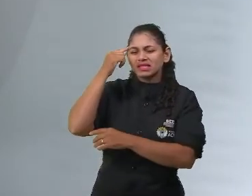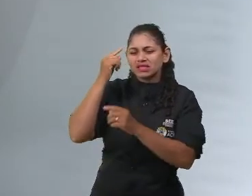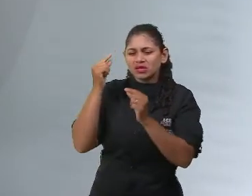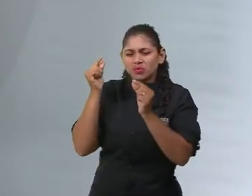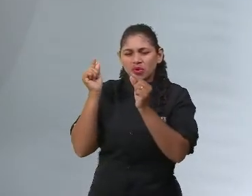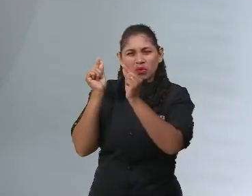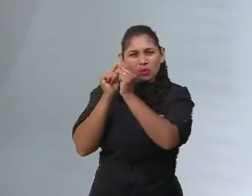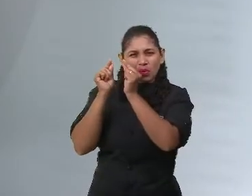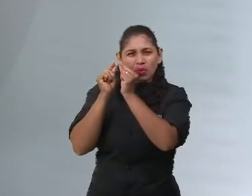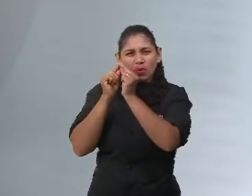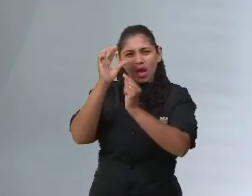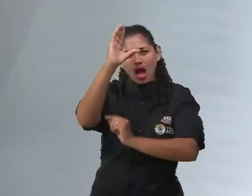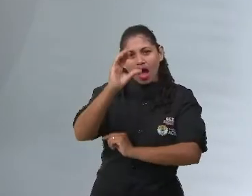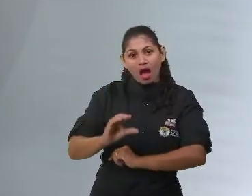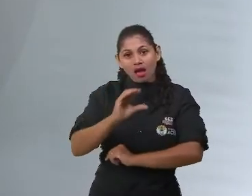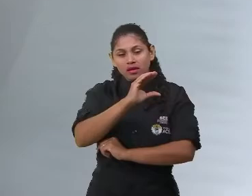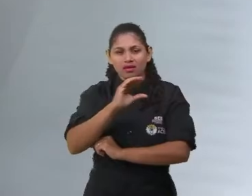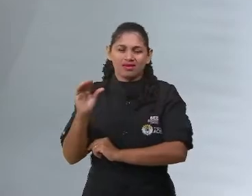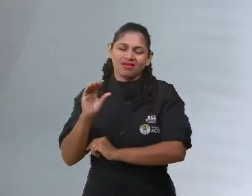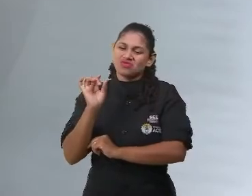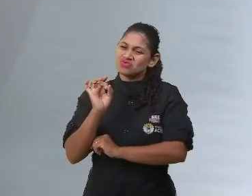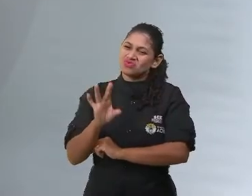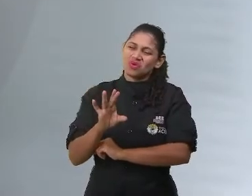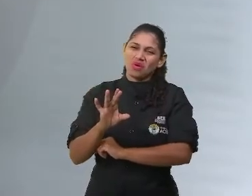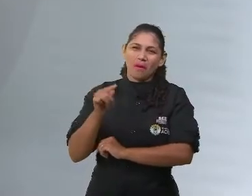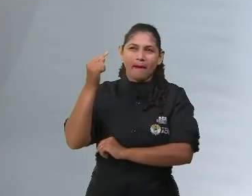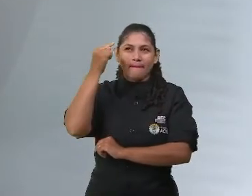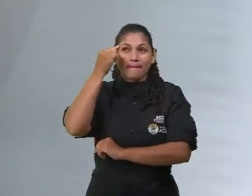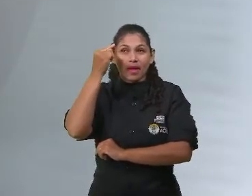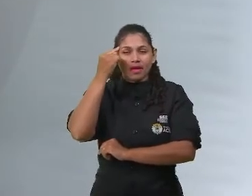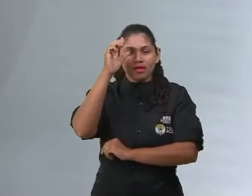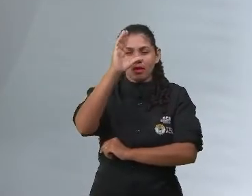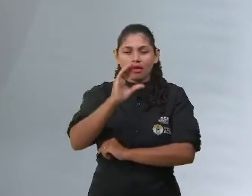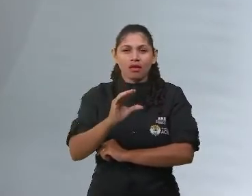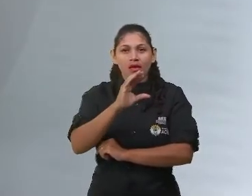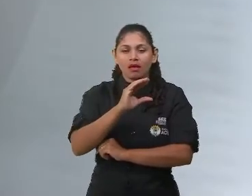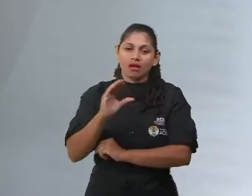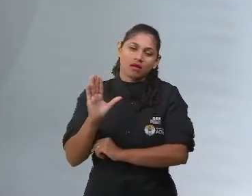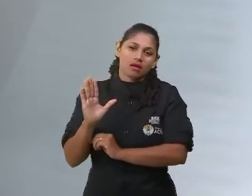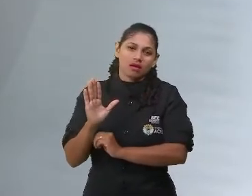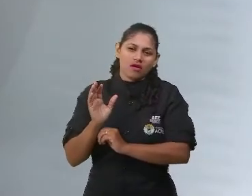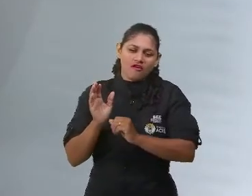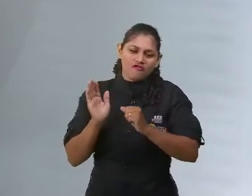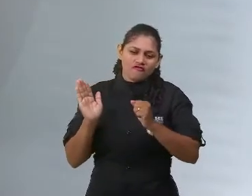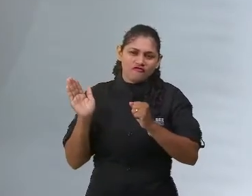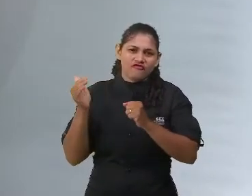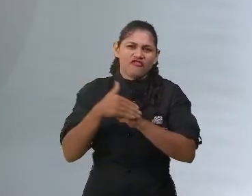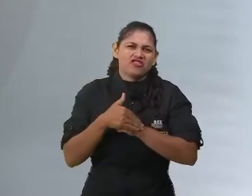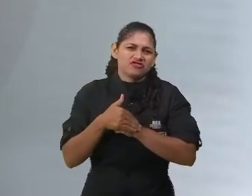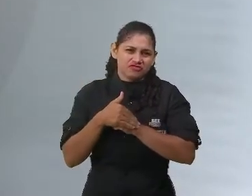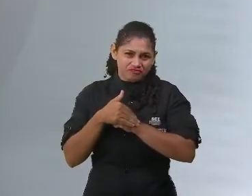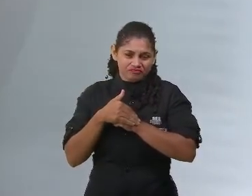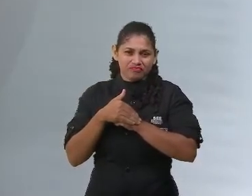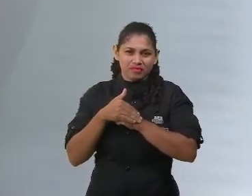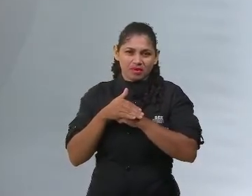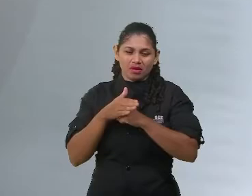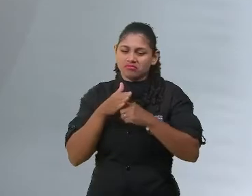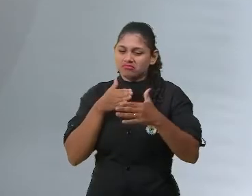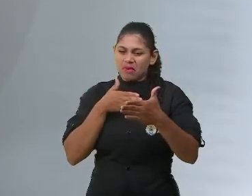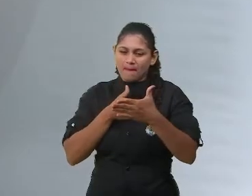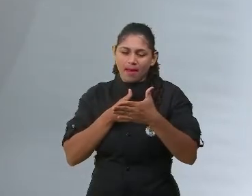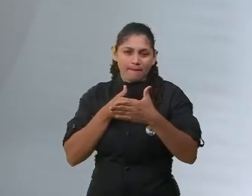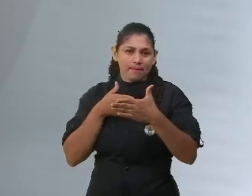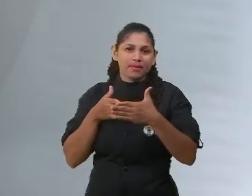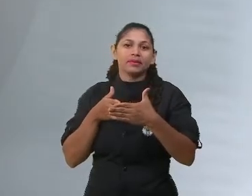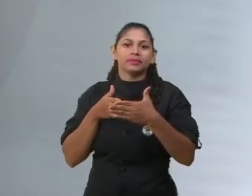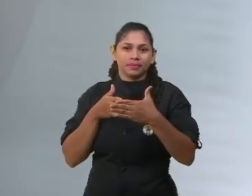à igreja. Então, aqui também se traz muito mais o sentido de buscar a investigação científica para a produção